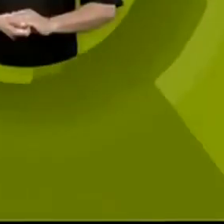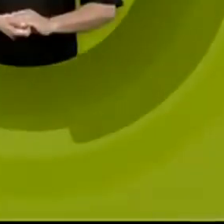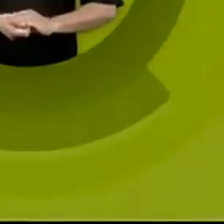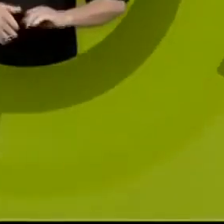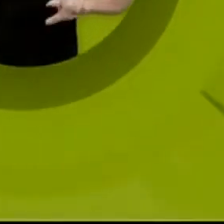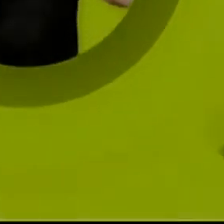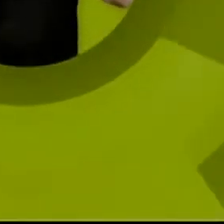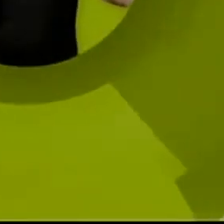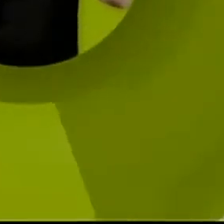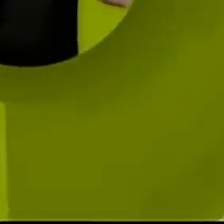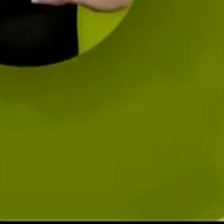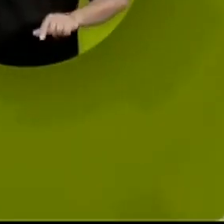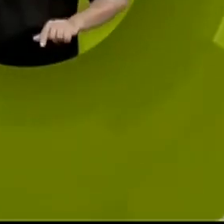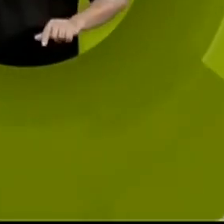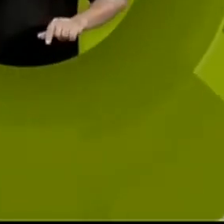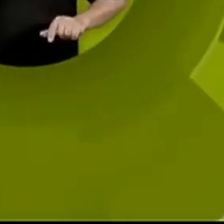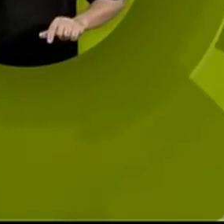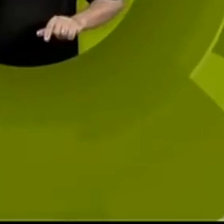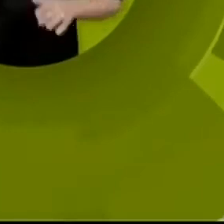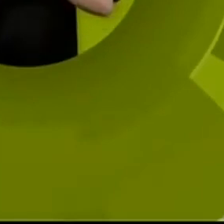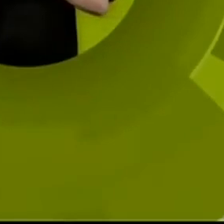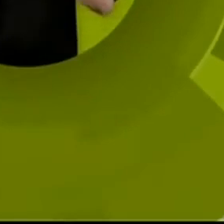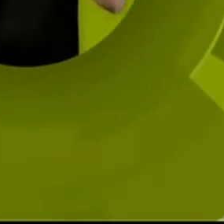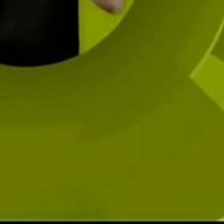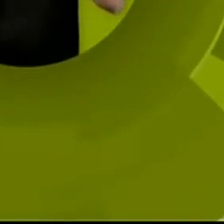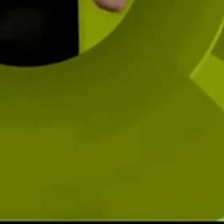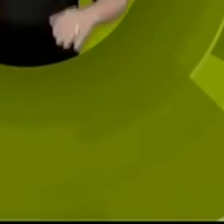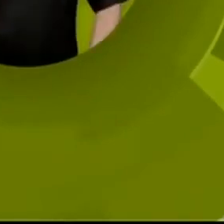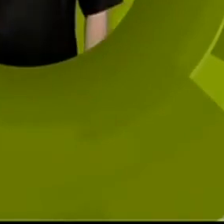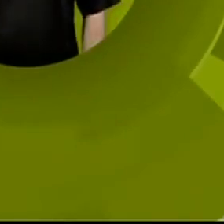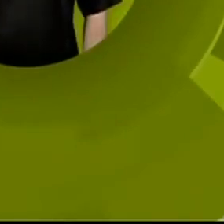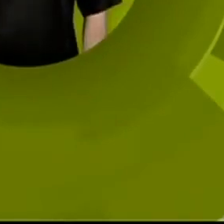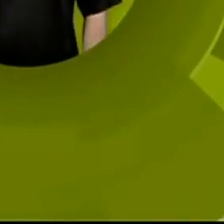O programa a seguir é livre para todos os públicos.